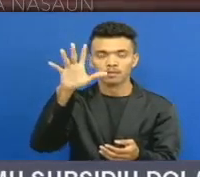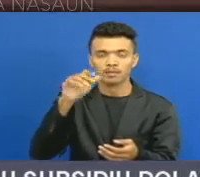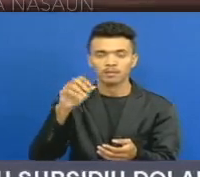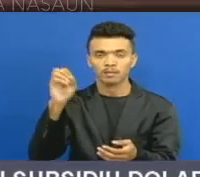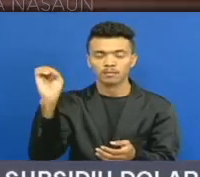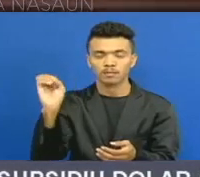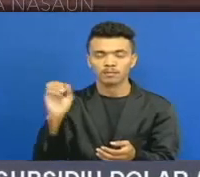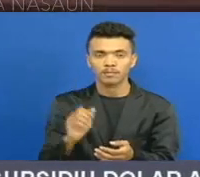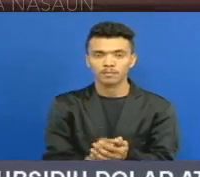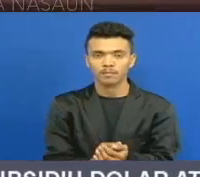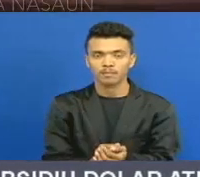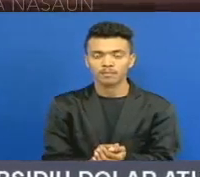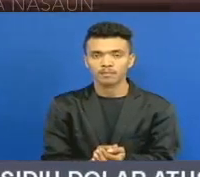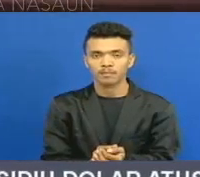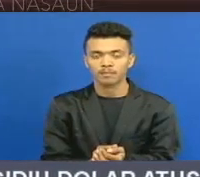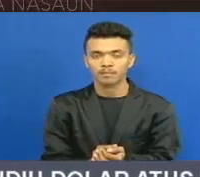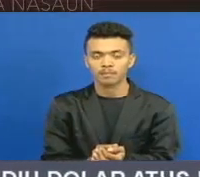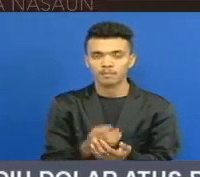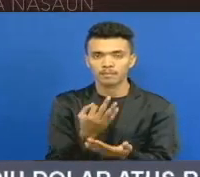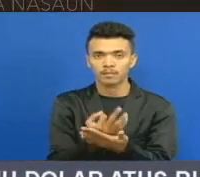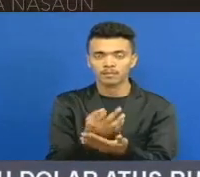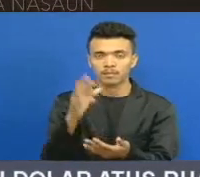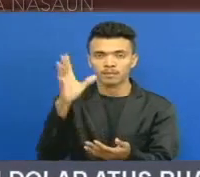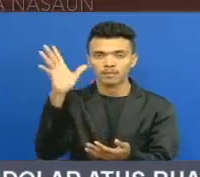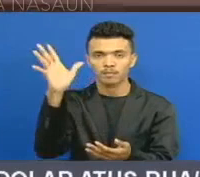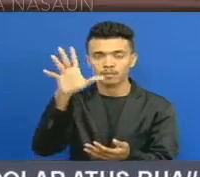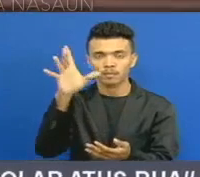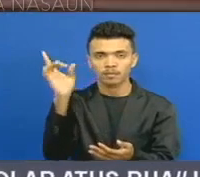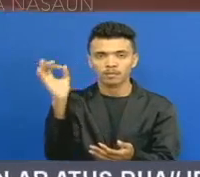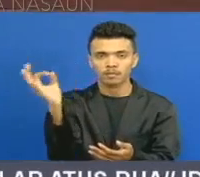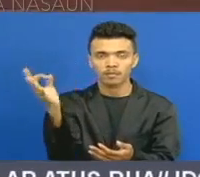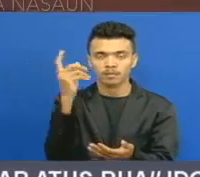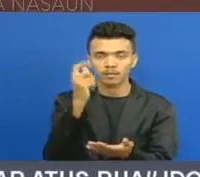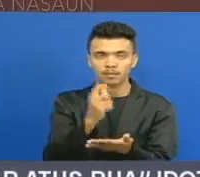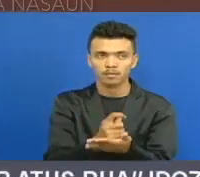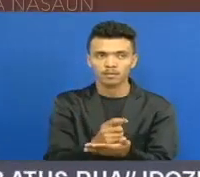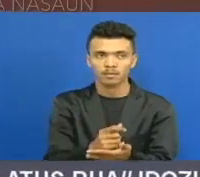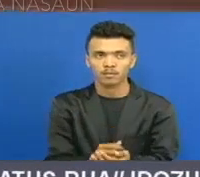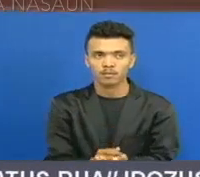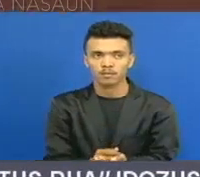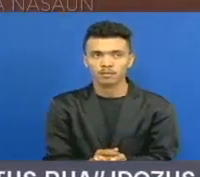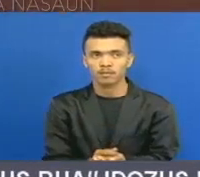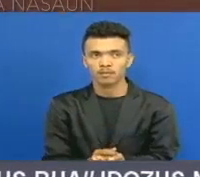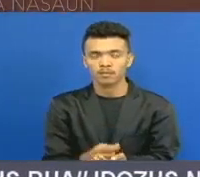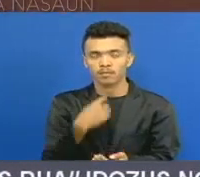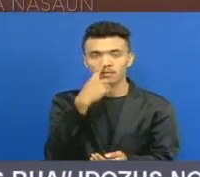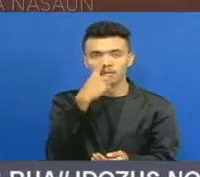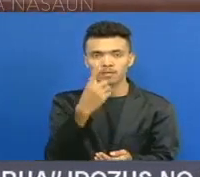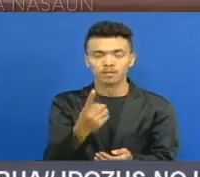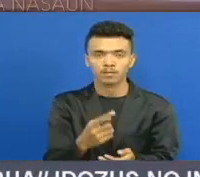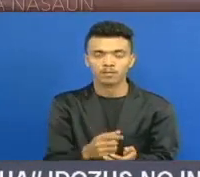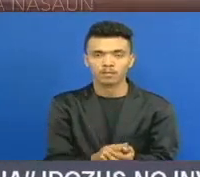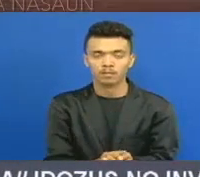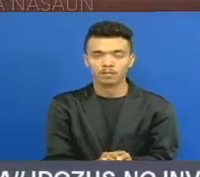Estivemos em Lima, no orçamento 9.800. Diretor do Serviço de Educação Municipal, o tema acrescenta a relação